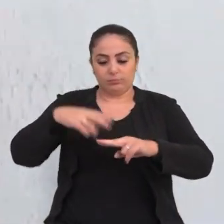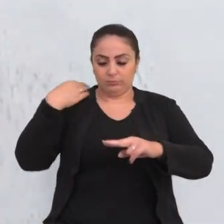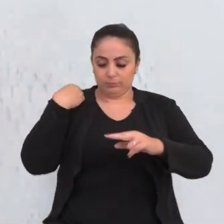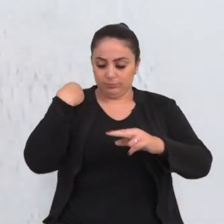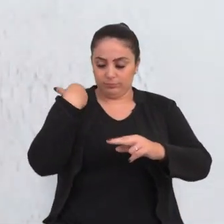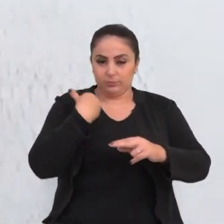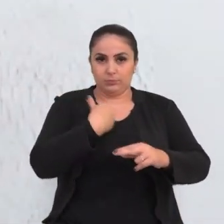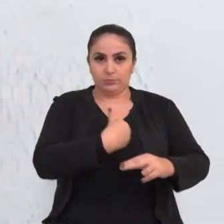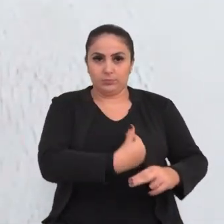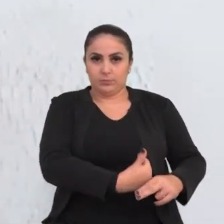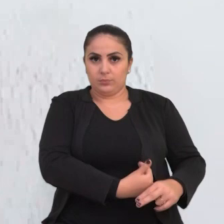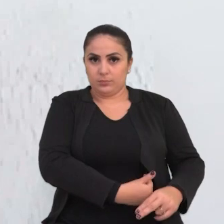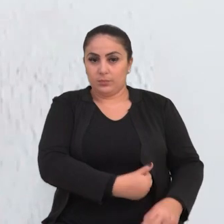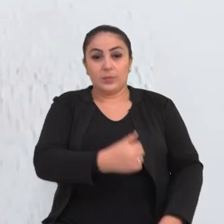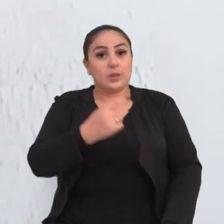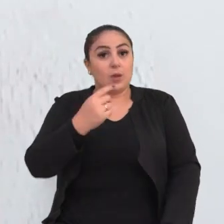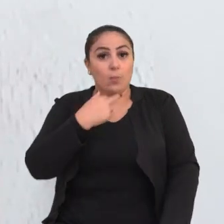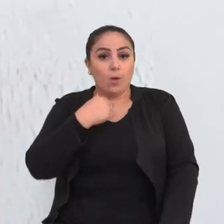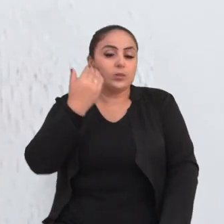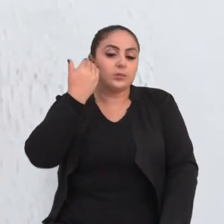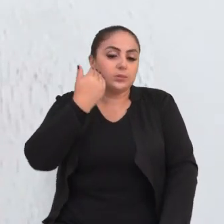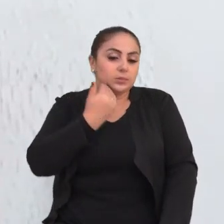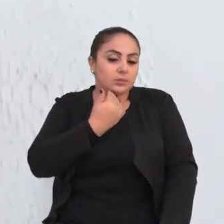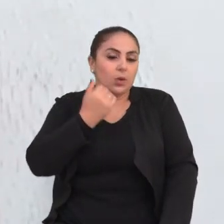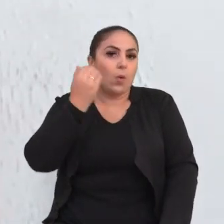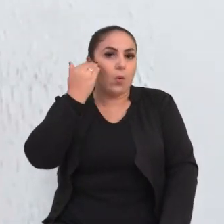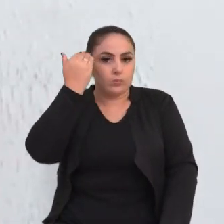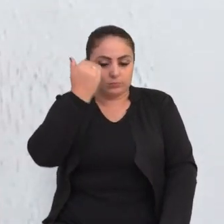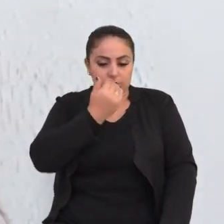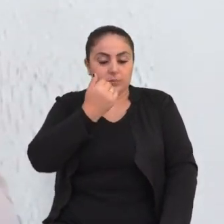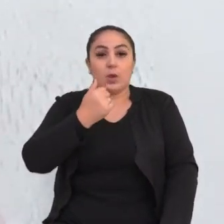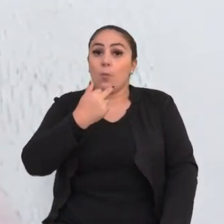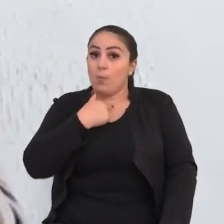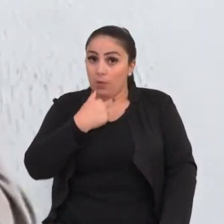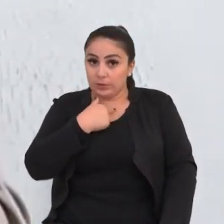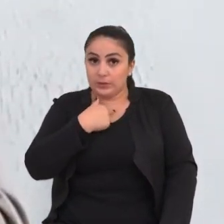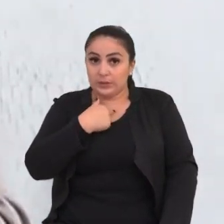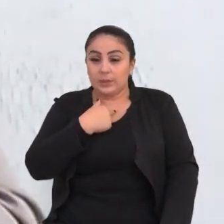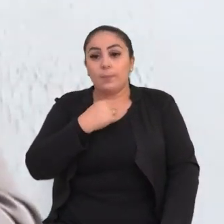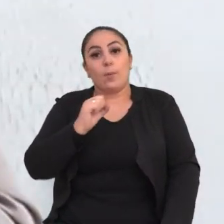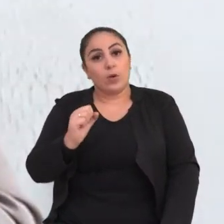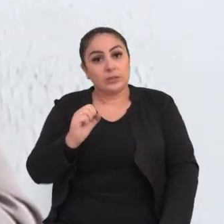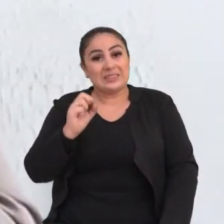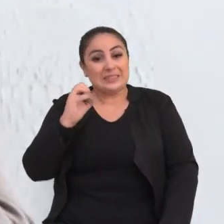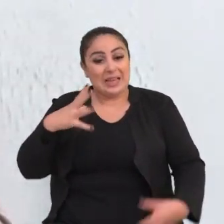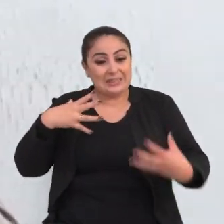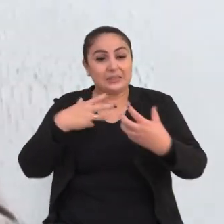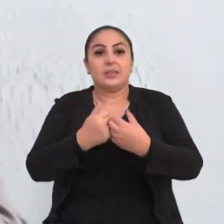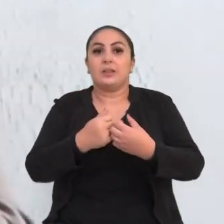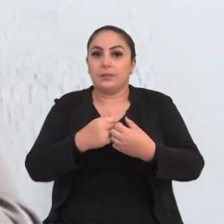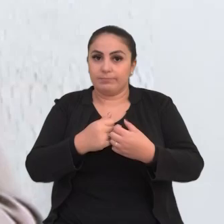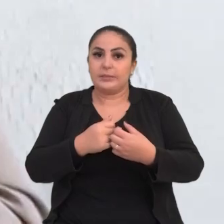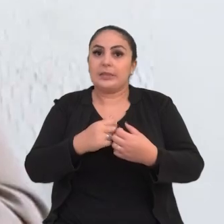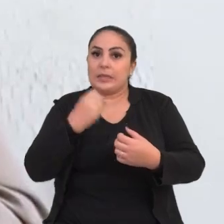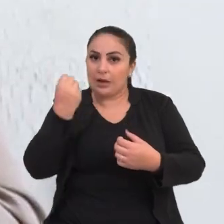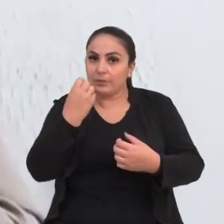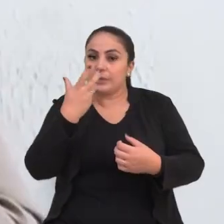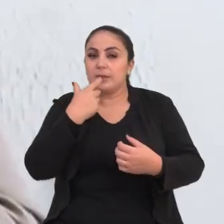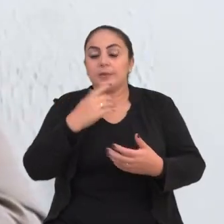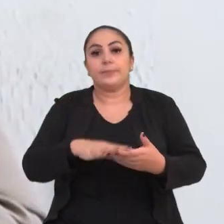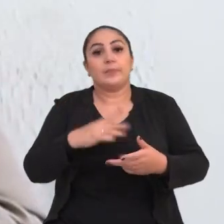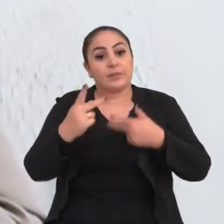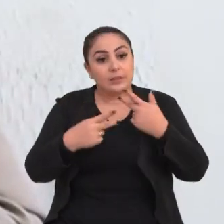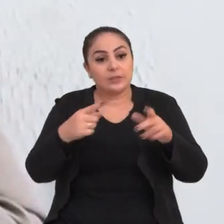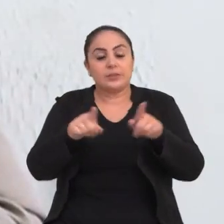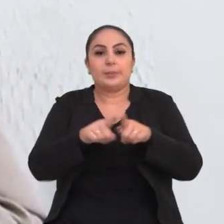que o cinto pegue no ombro e não, né, no pescoço ou na cabeça, que isso pode, em caso de acidente, ser fatal para a criança. E